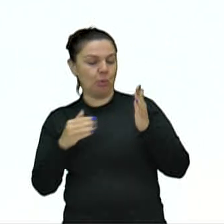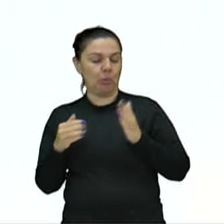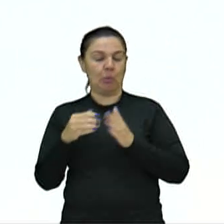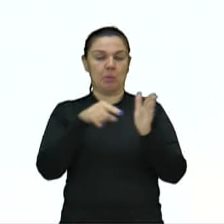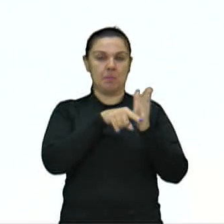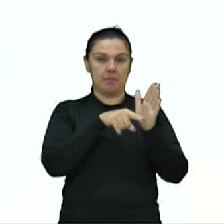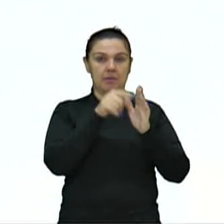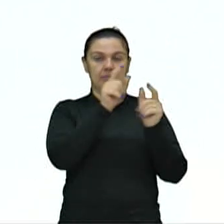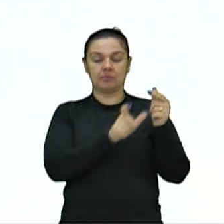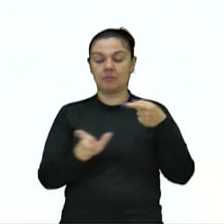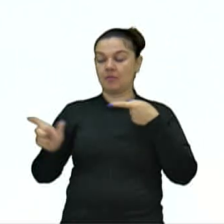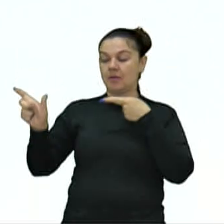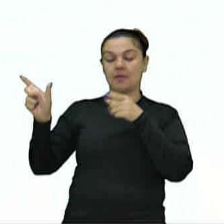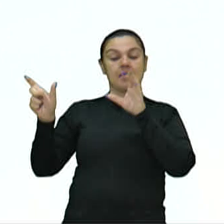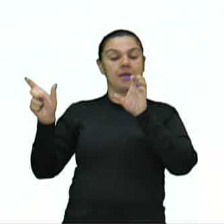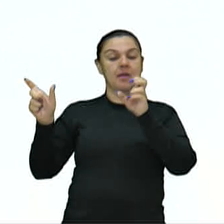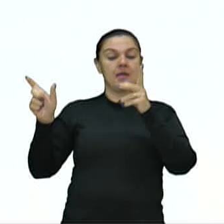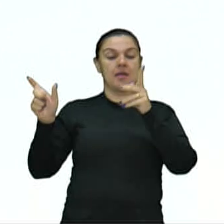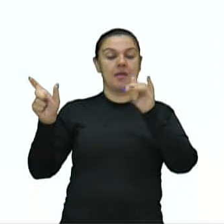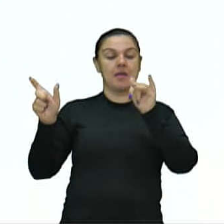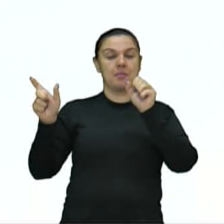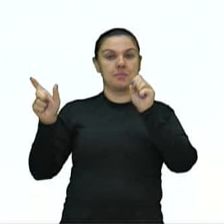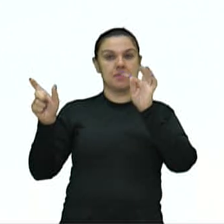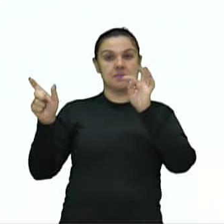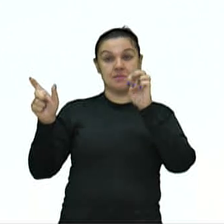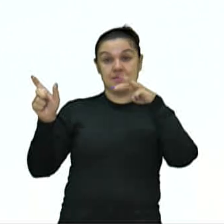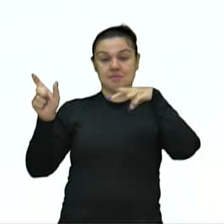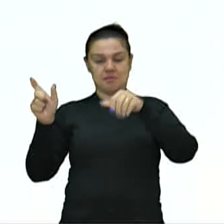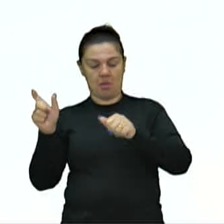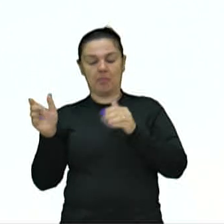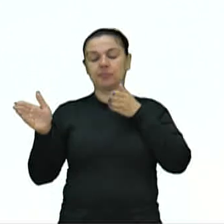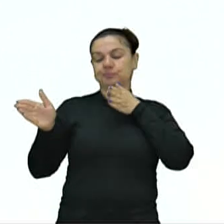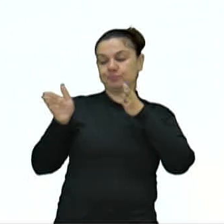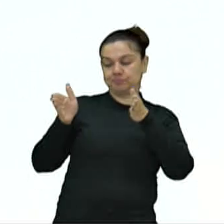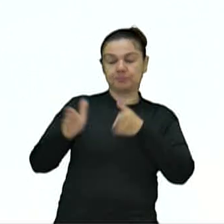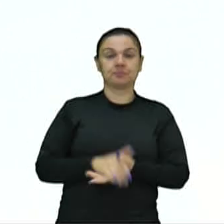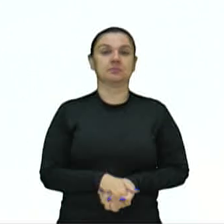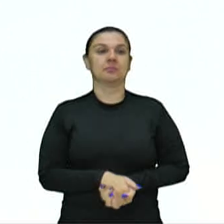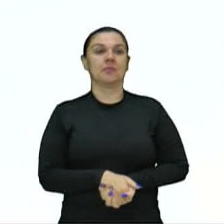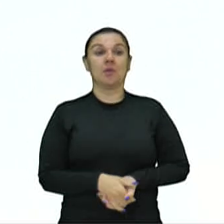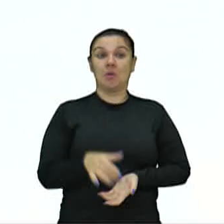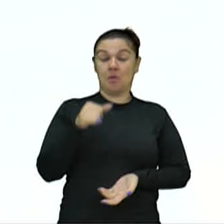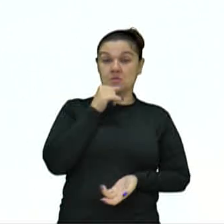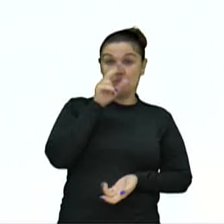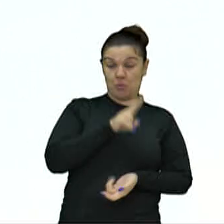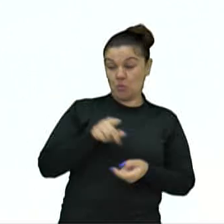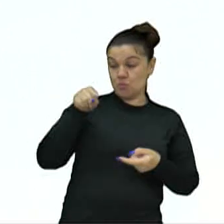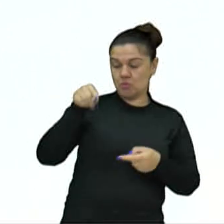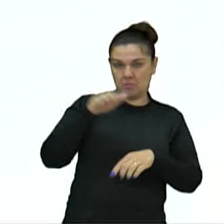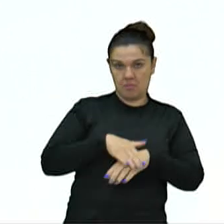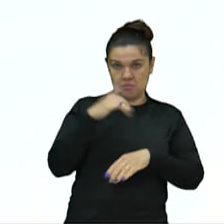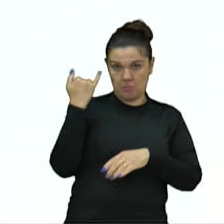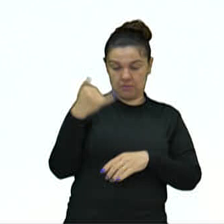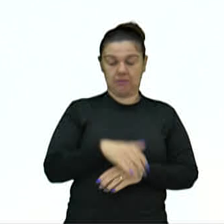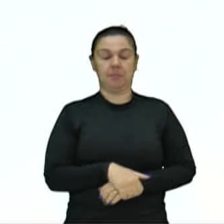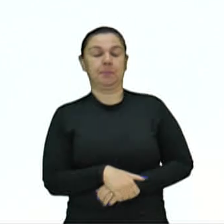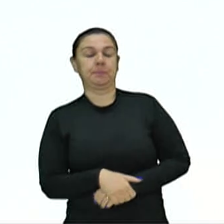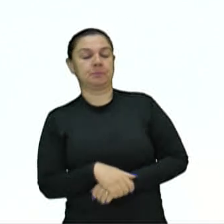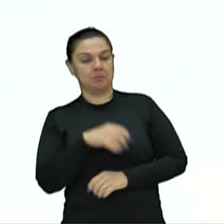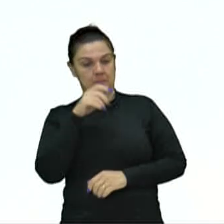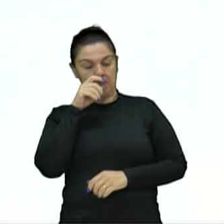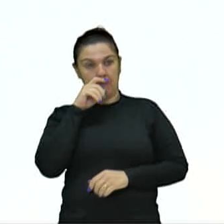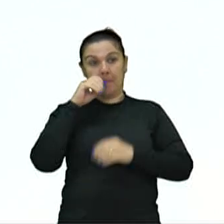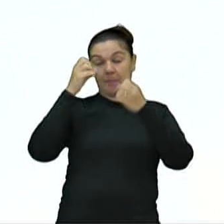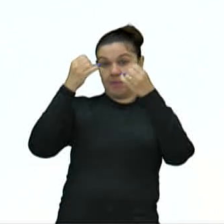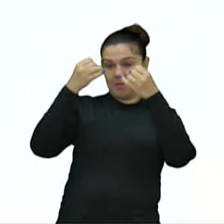chamo epistema de uma época. Então, gente, vejam só esse último exemplo que o Michel Foucault dá nesse texto. Ele fala que